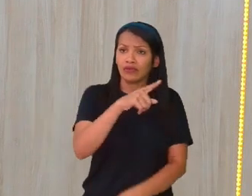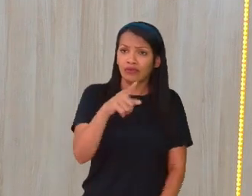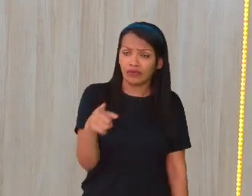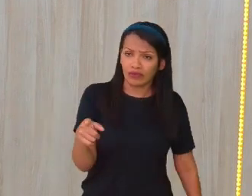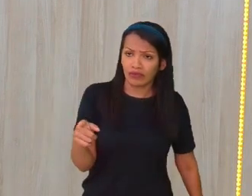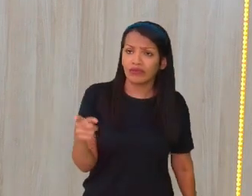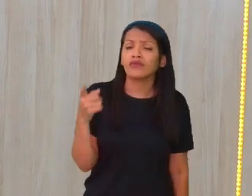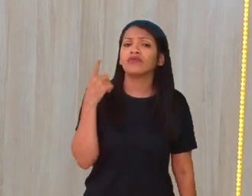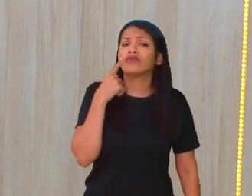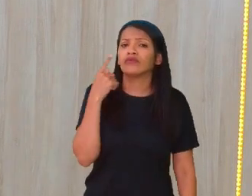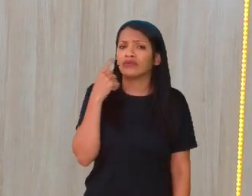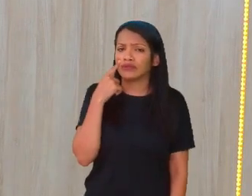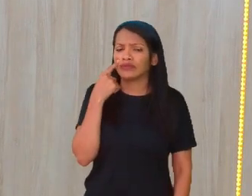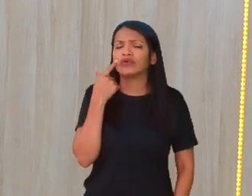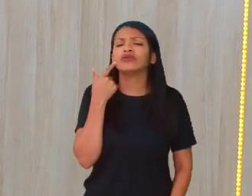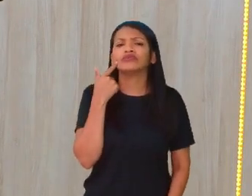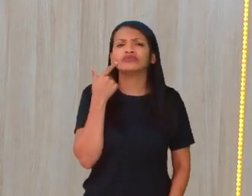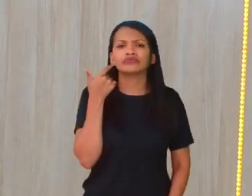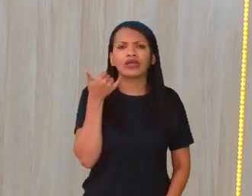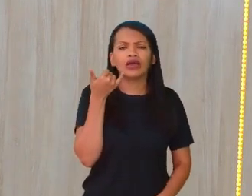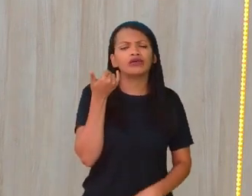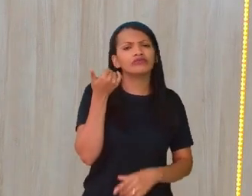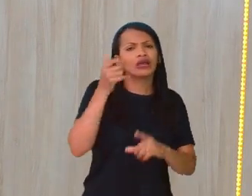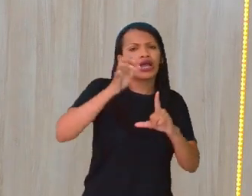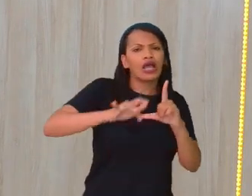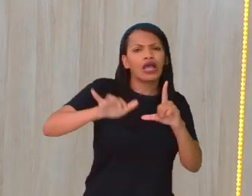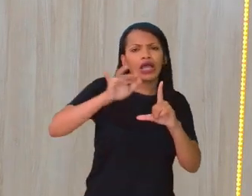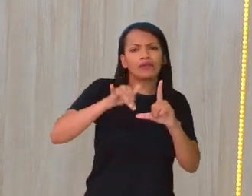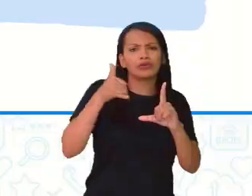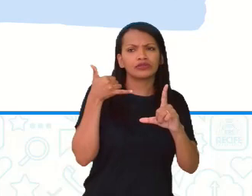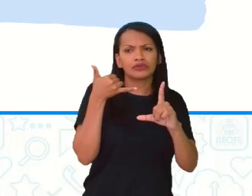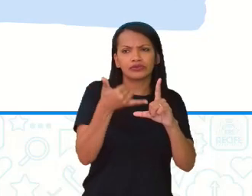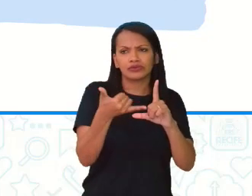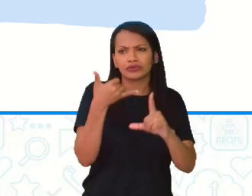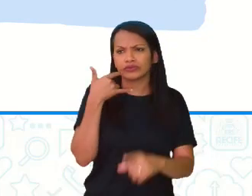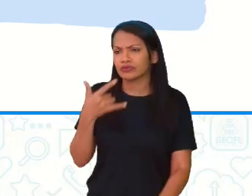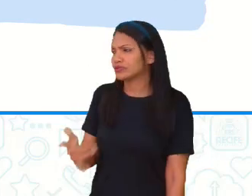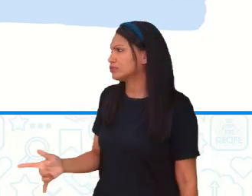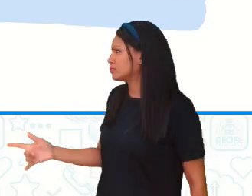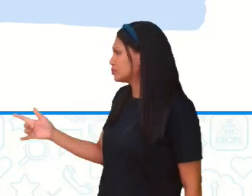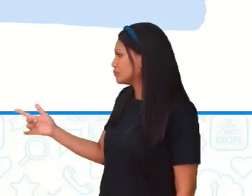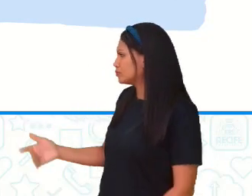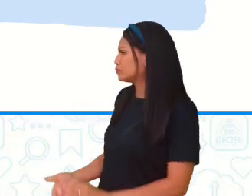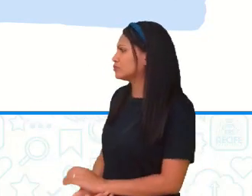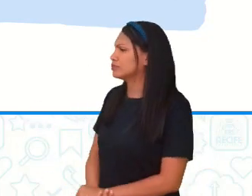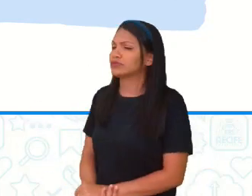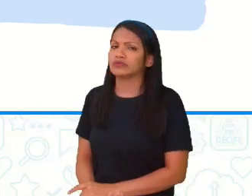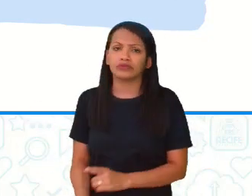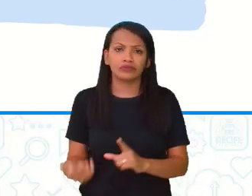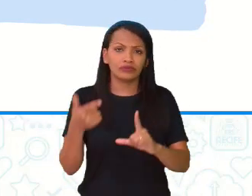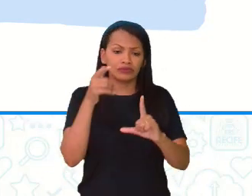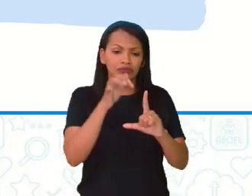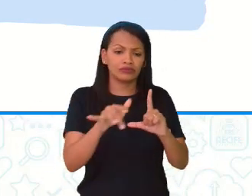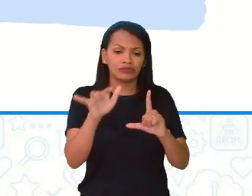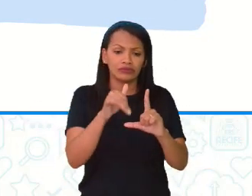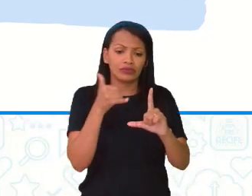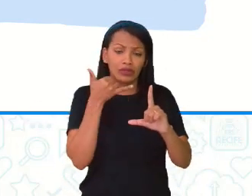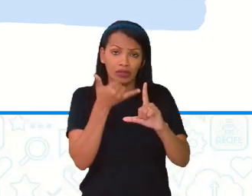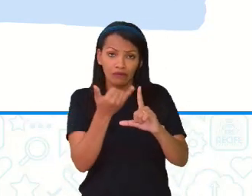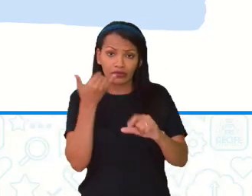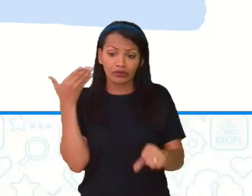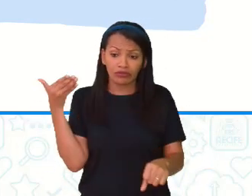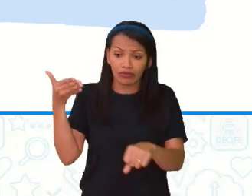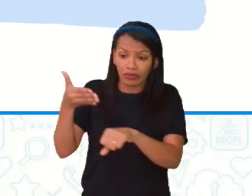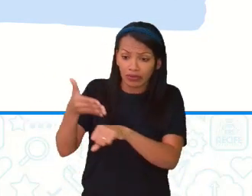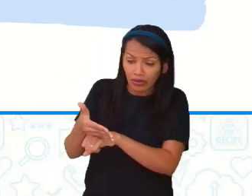clicam, botam aí a câmera do celular de vocês e voltam aqui, ó, para esse QR Codezinho e vocês vão lá